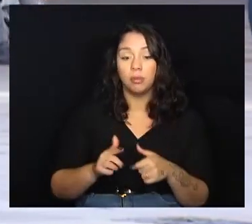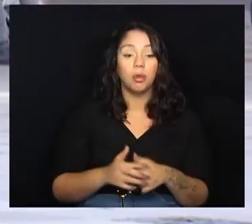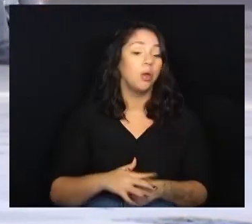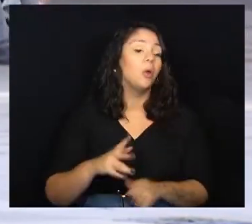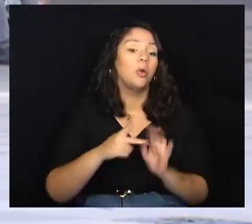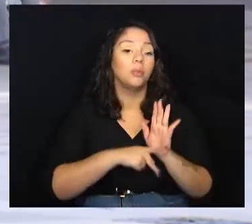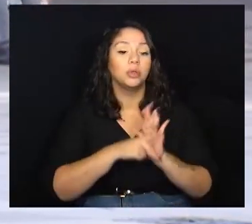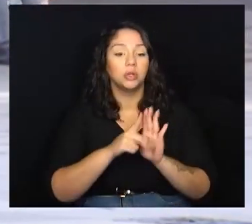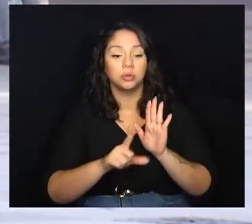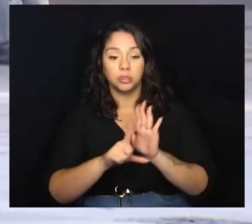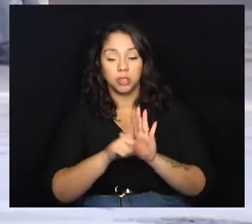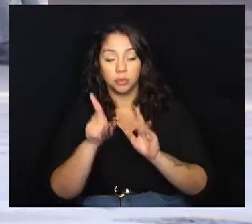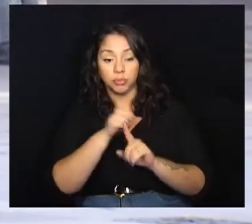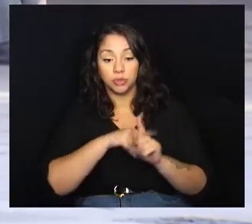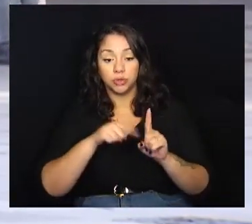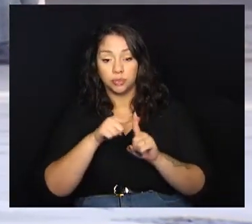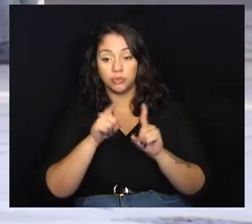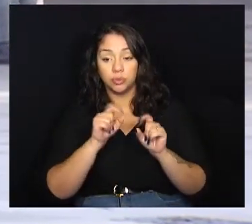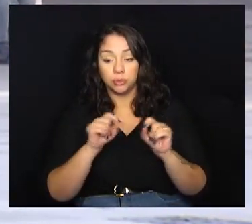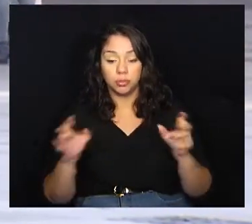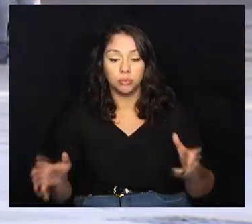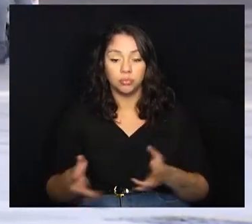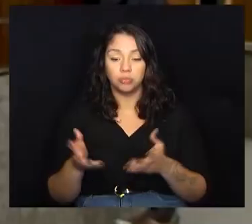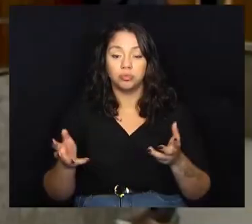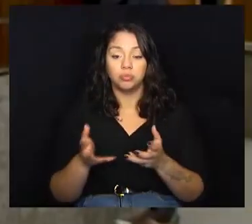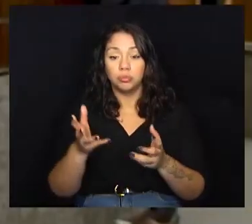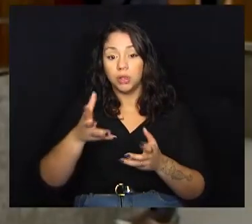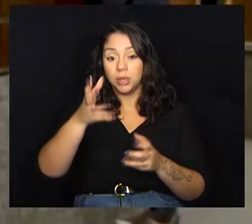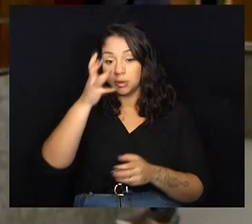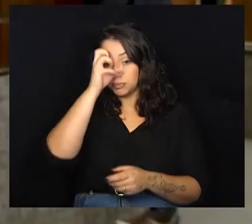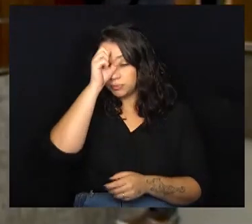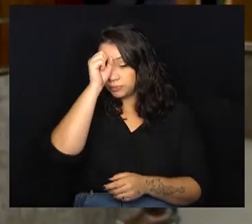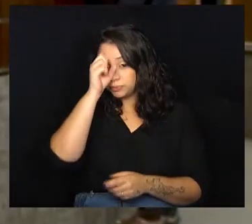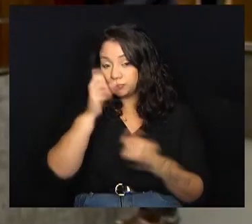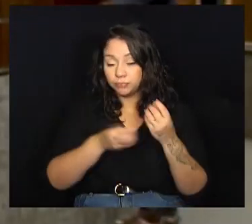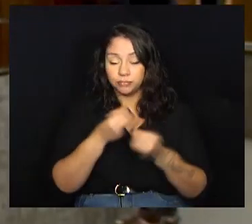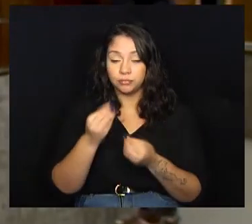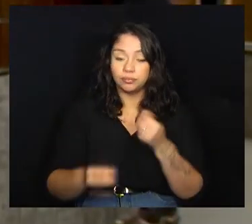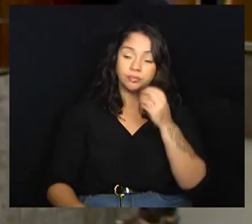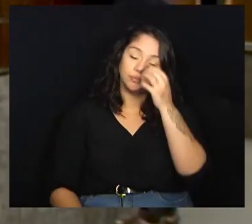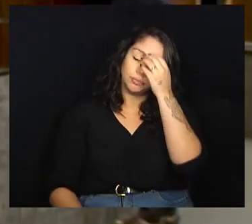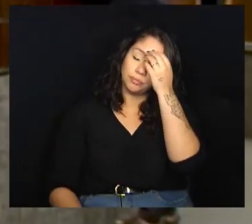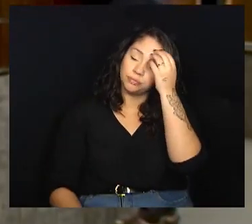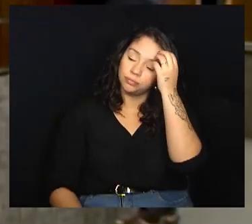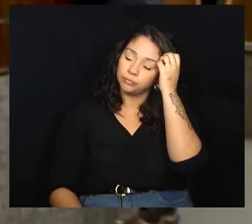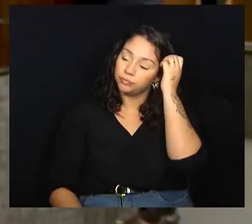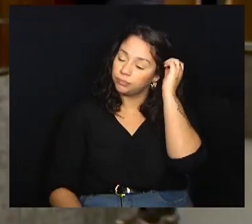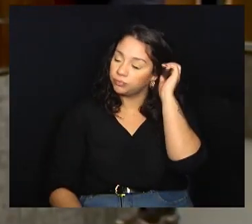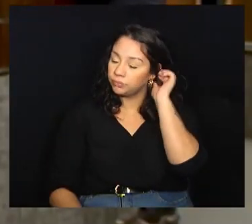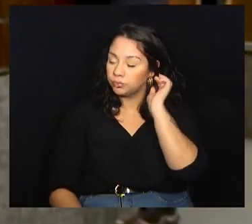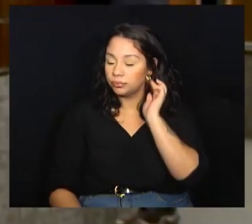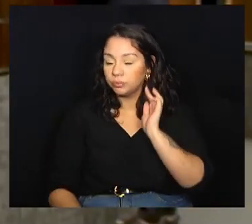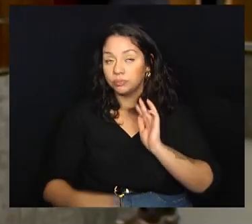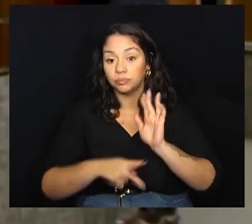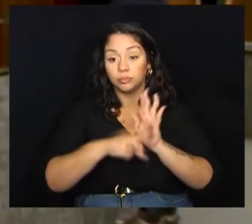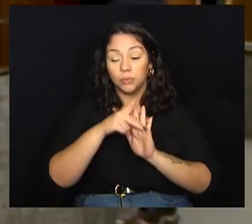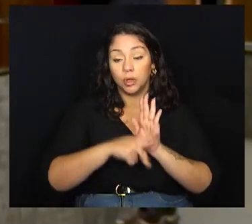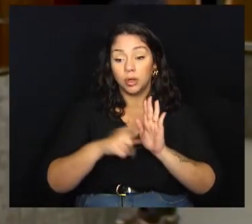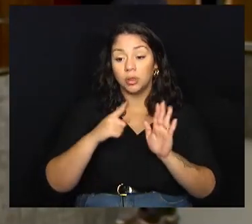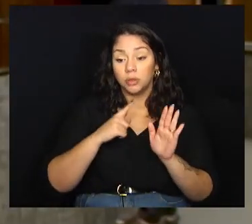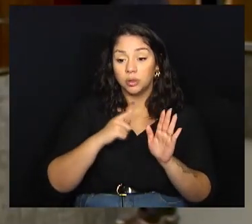a finalidade de promover ações educativas. Esse projeto, além de ele estar aqui para